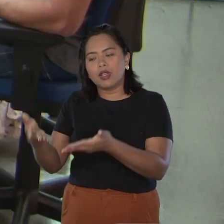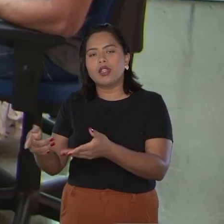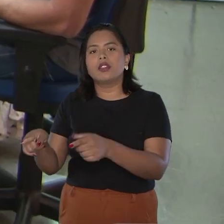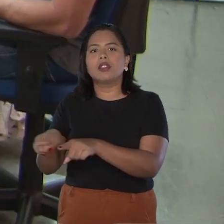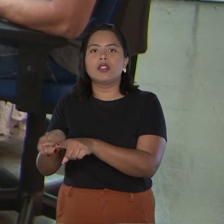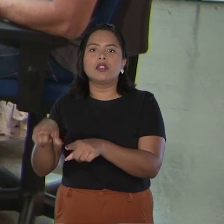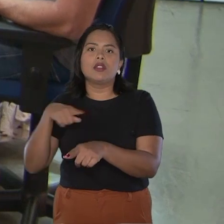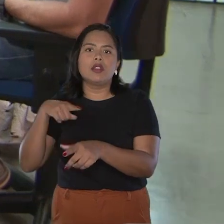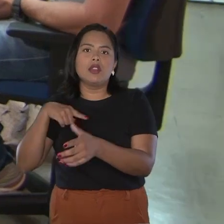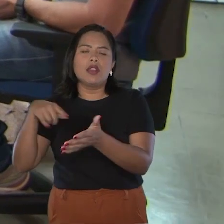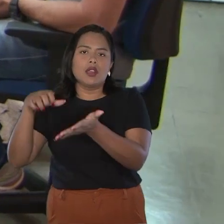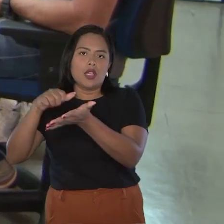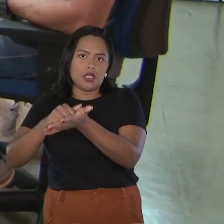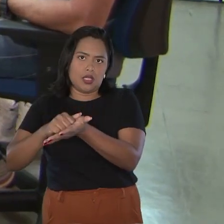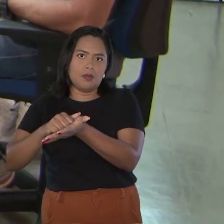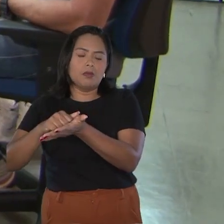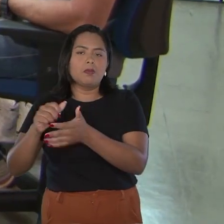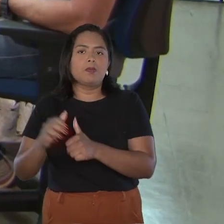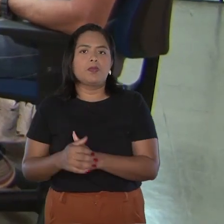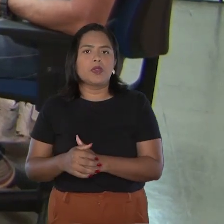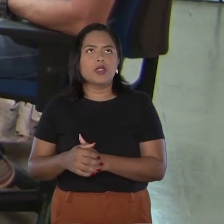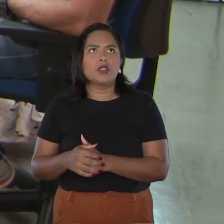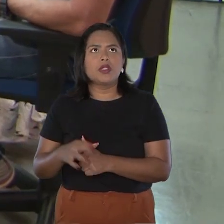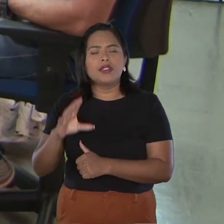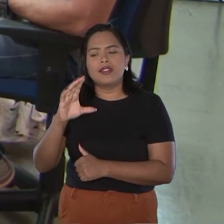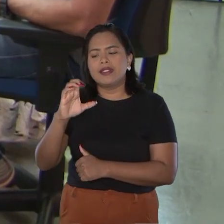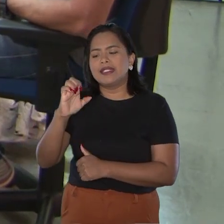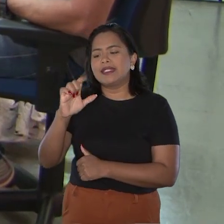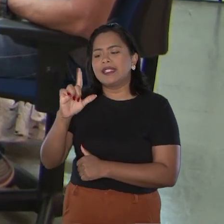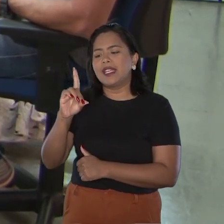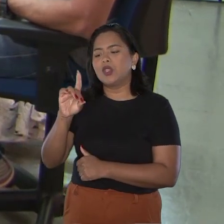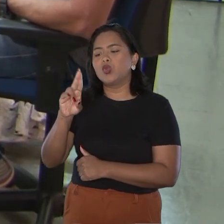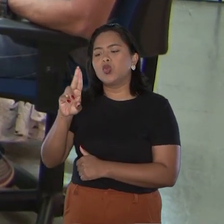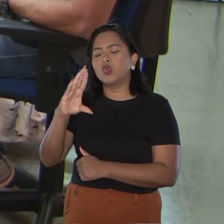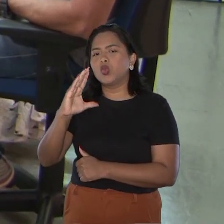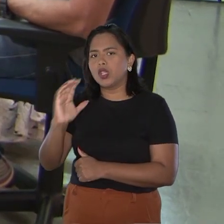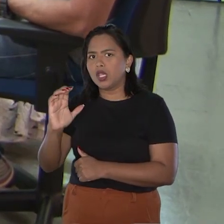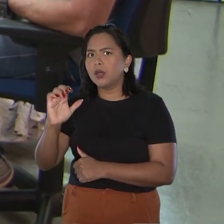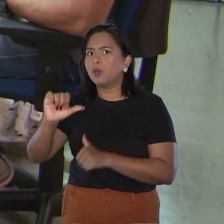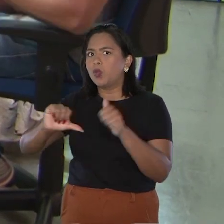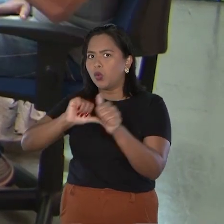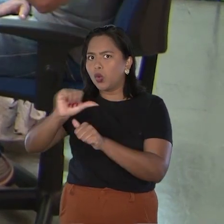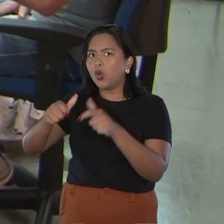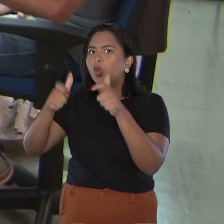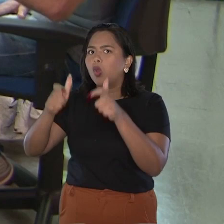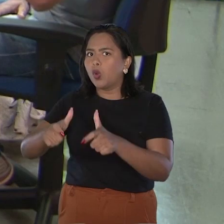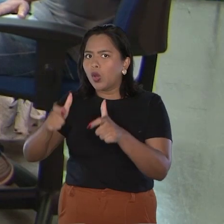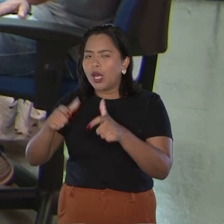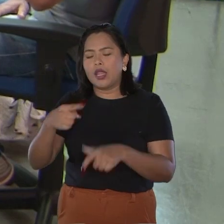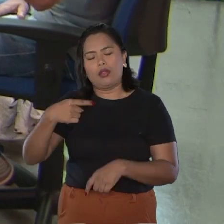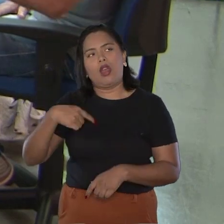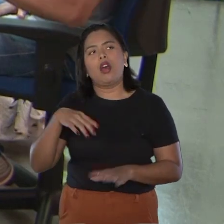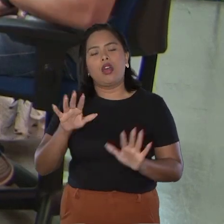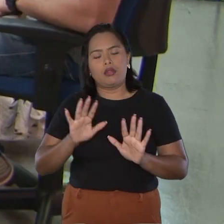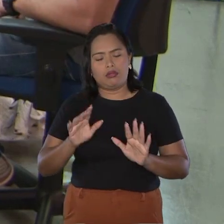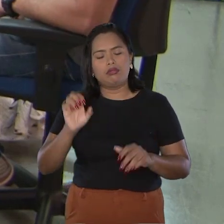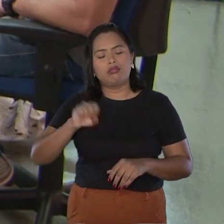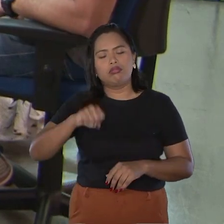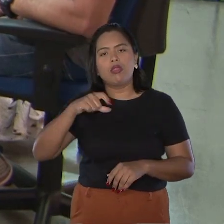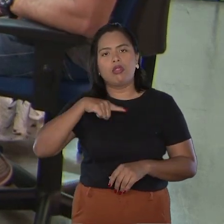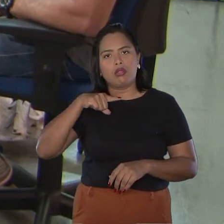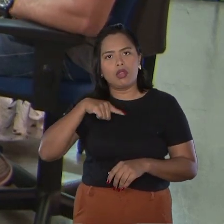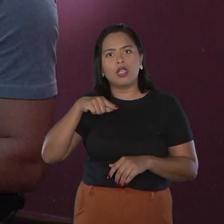é importante lembrar que o Seduc mudou de local né então no endereço certinho o endereço para os participantes